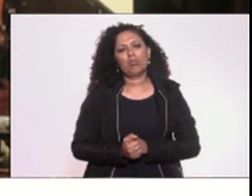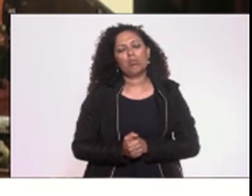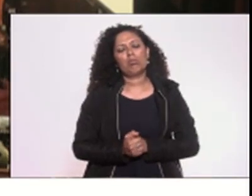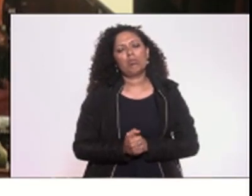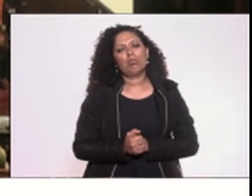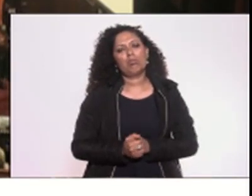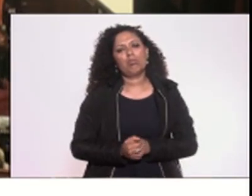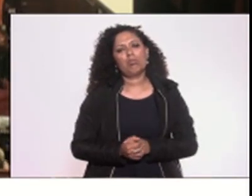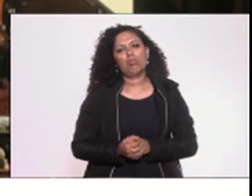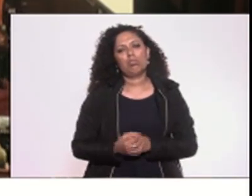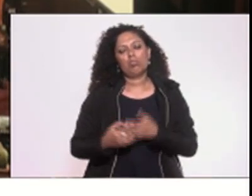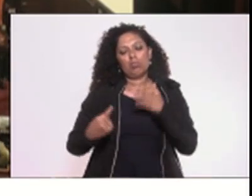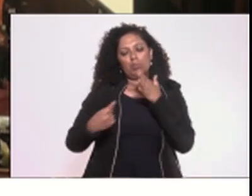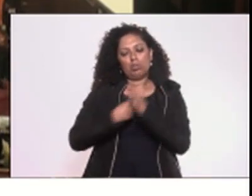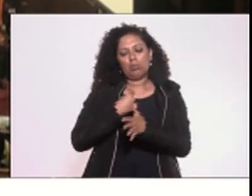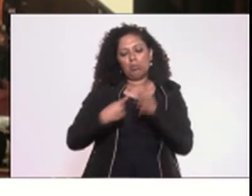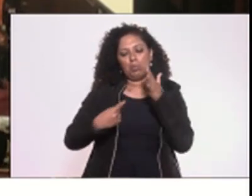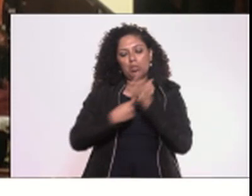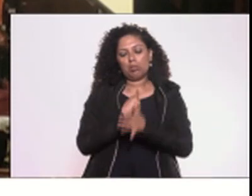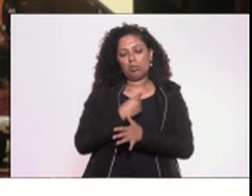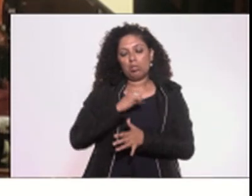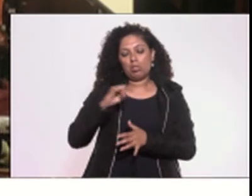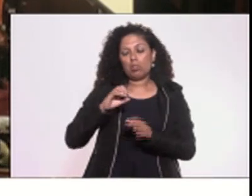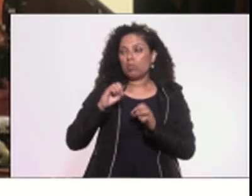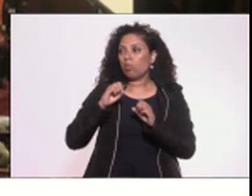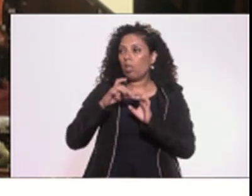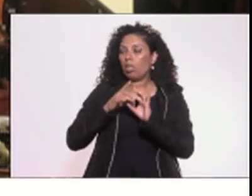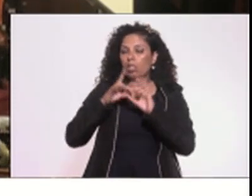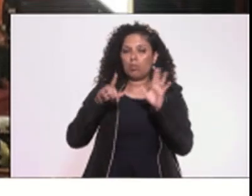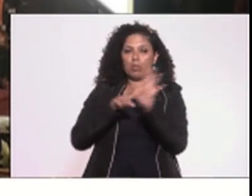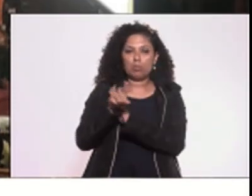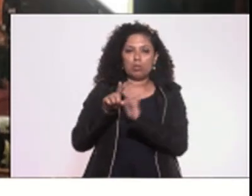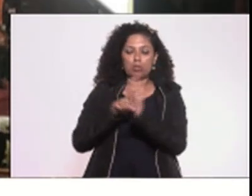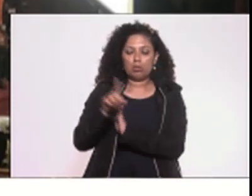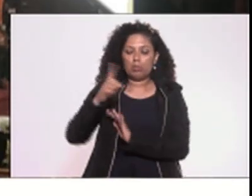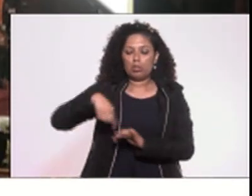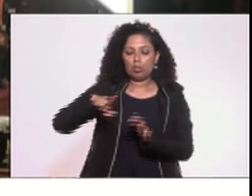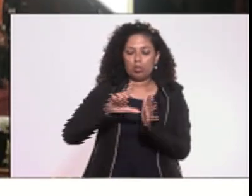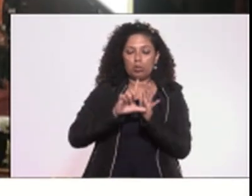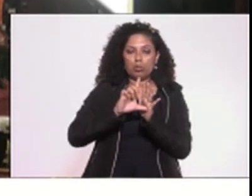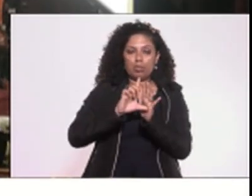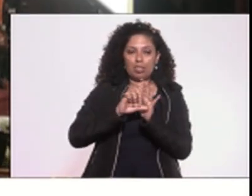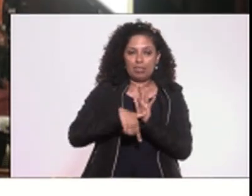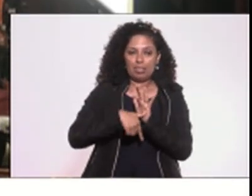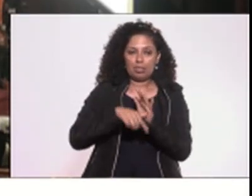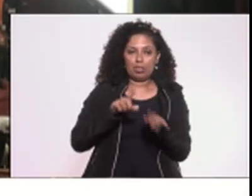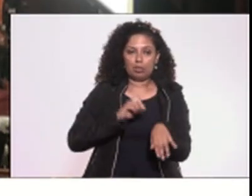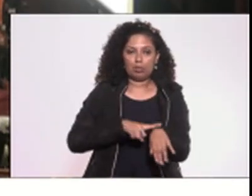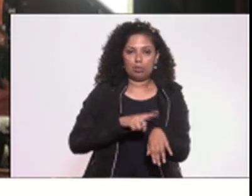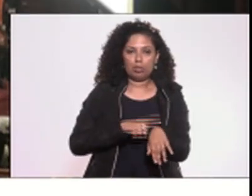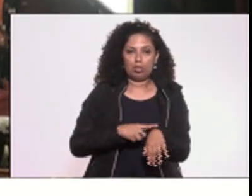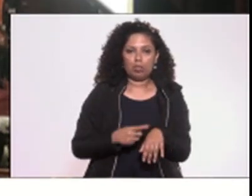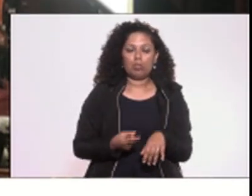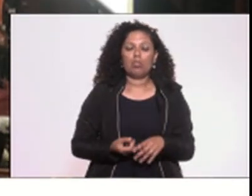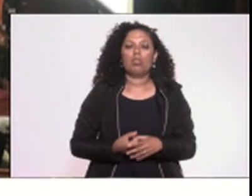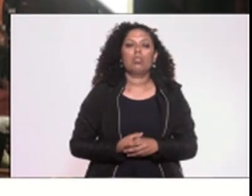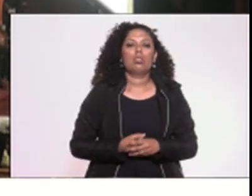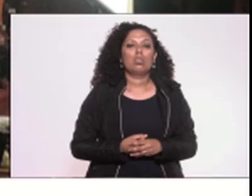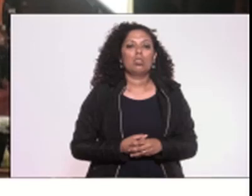Já estão me perguntando sobre as perguntas. Como a gente está com um tempo muito restrito hoje, eu tenho que devolver o